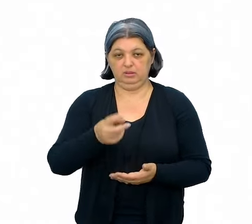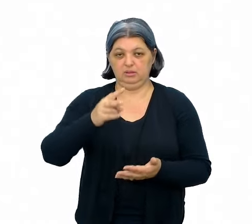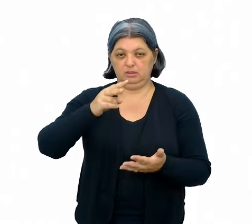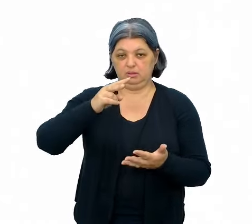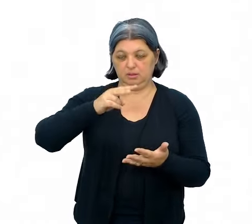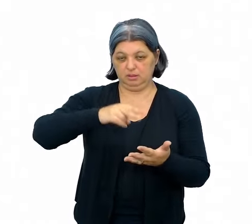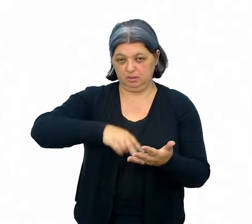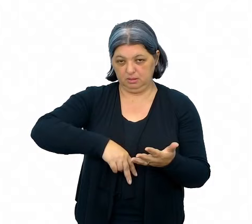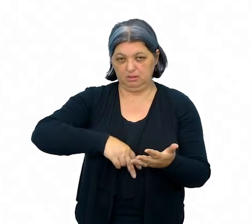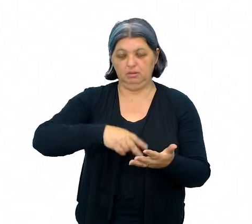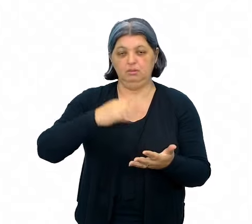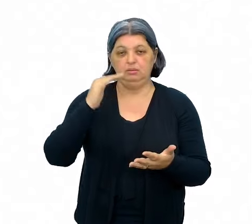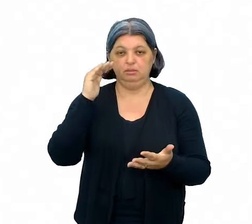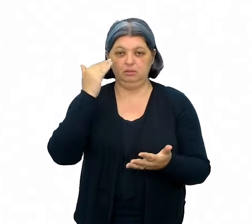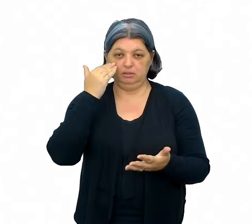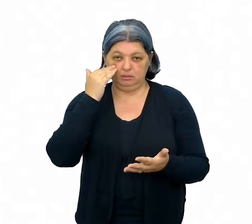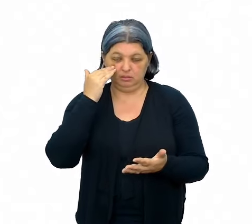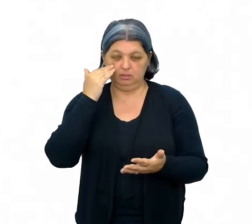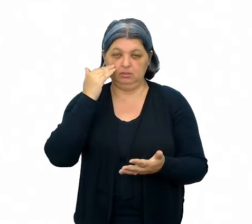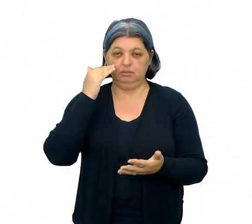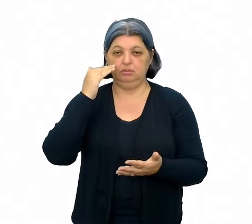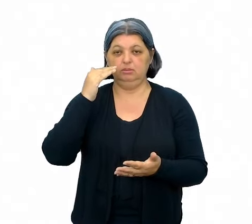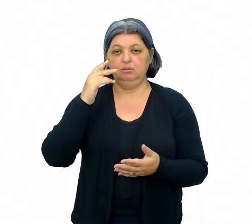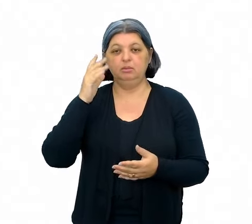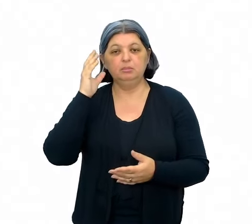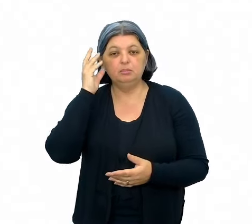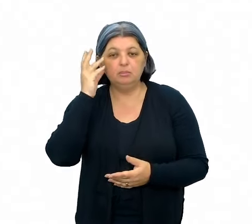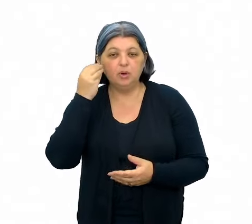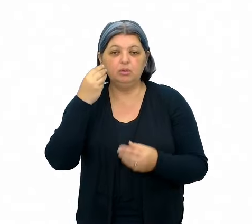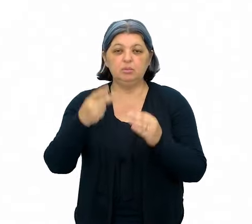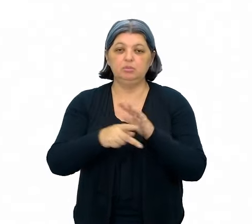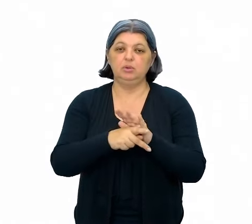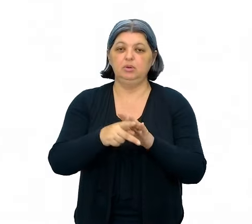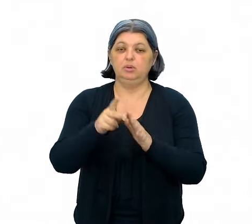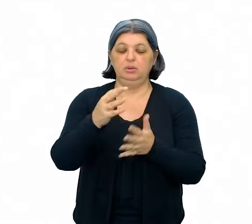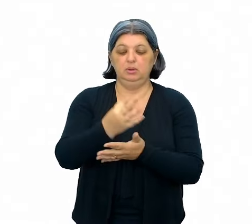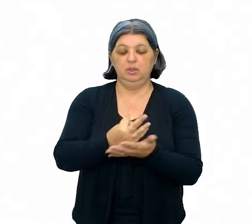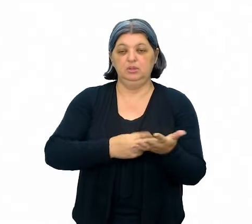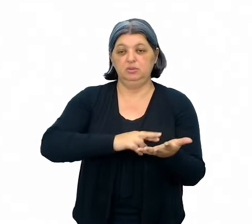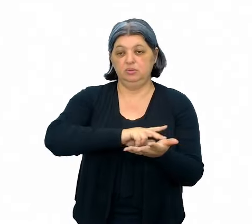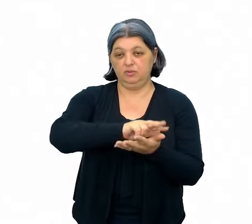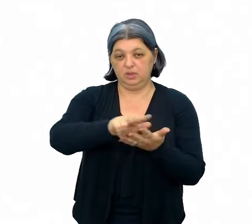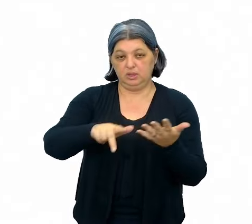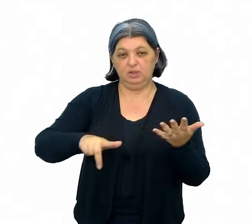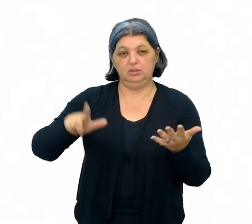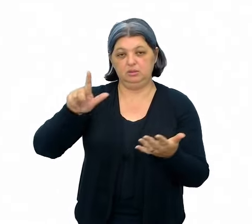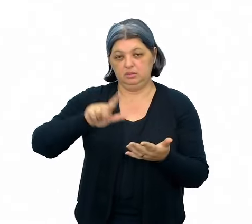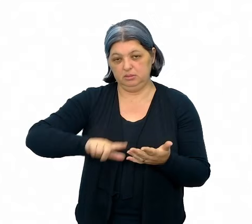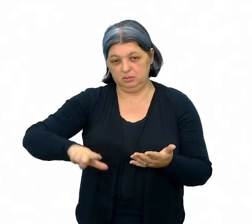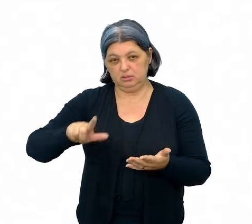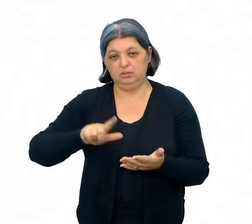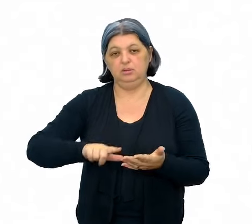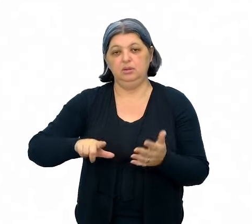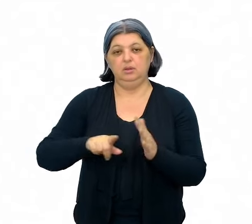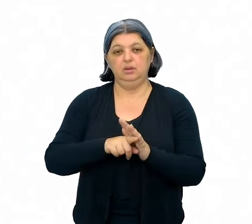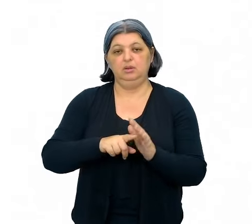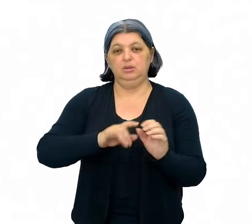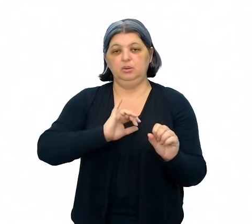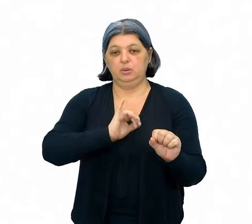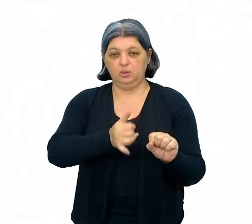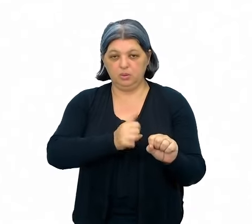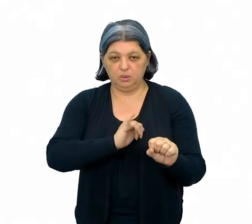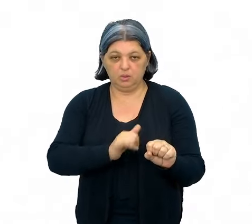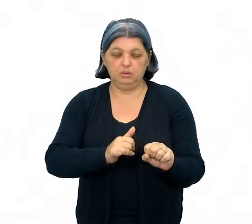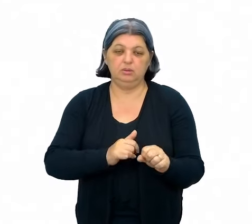compreender diferentes textos do campo artístico literário, contos, fábulas, lendas, entre